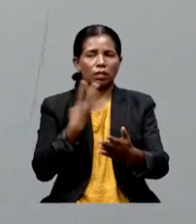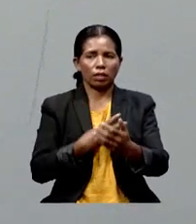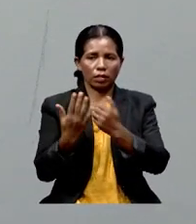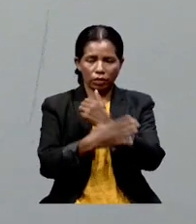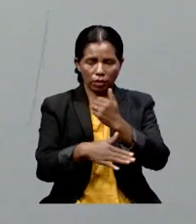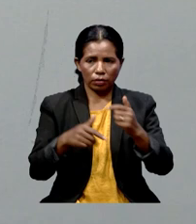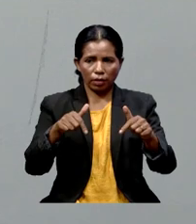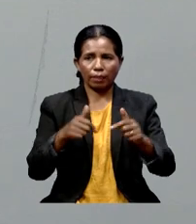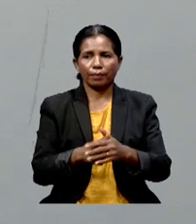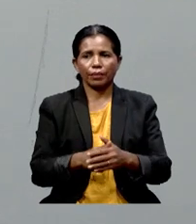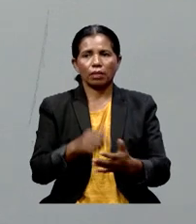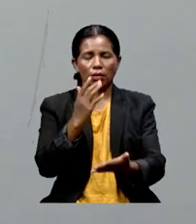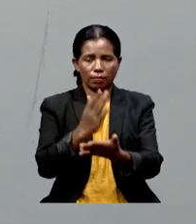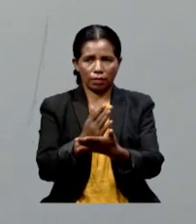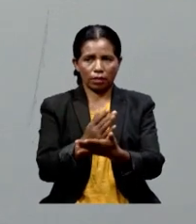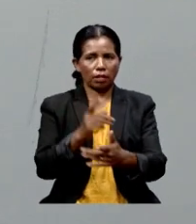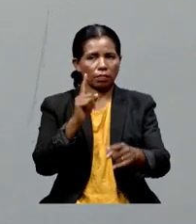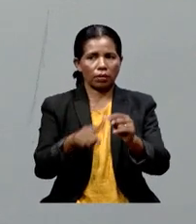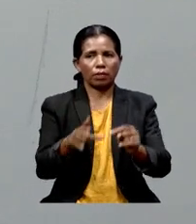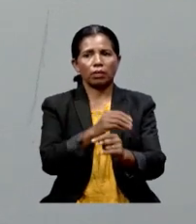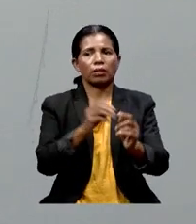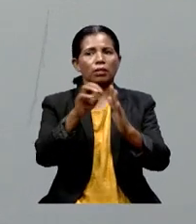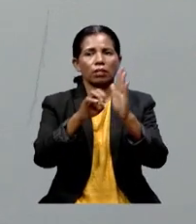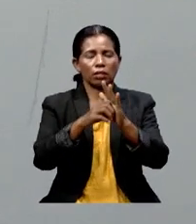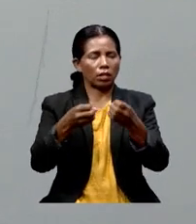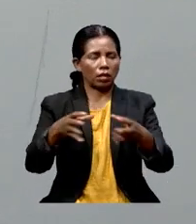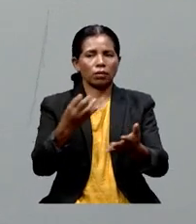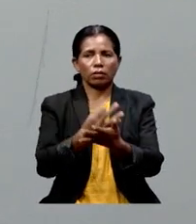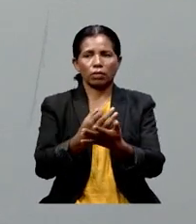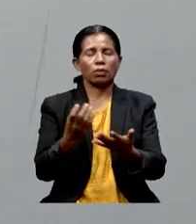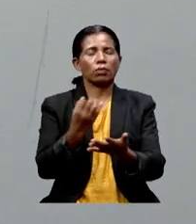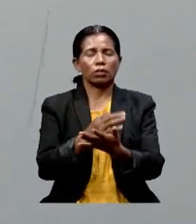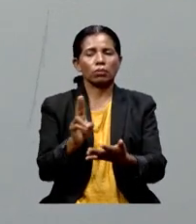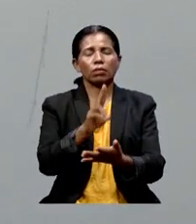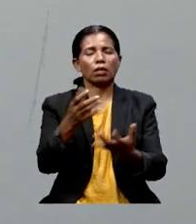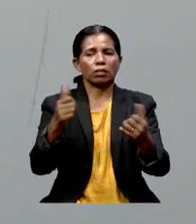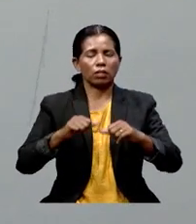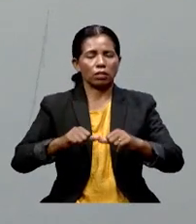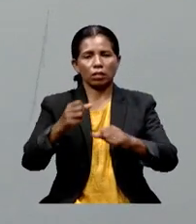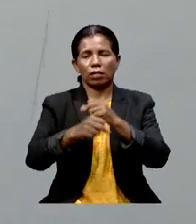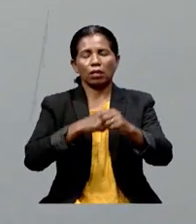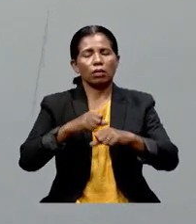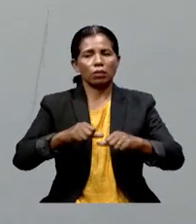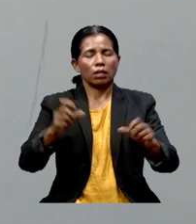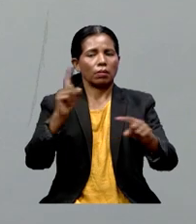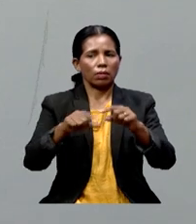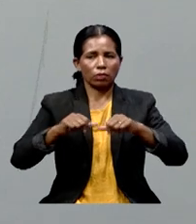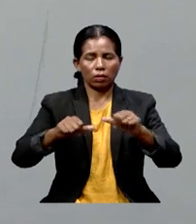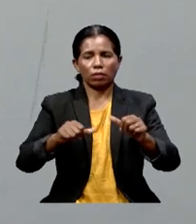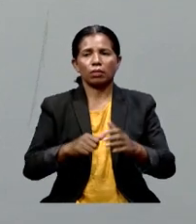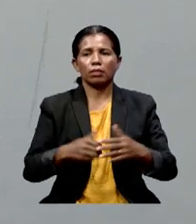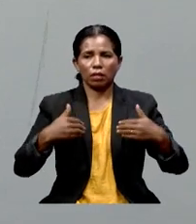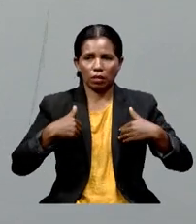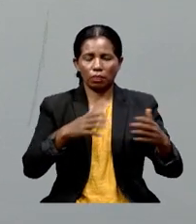depois impedir falo. A pele não se está lá com osso, osso gasto de agora, depois de não ir lá para continuar, se não é só ele também. Nem que seja